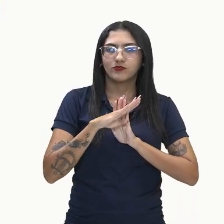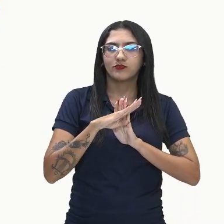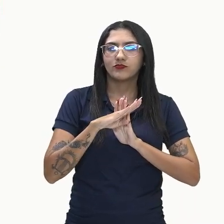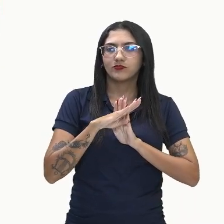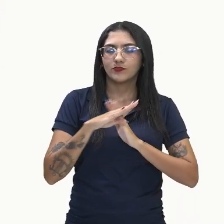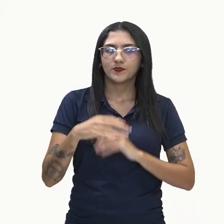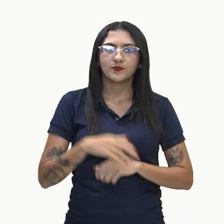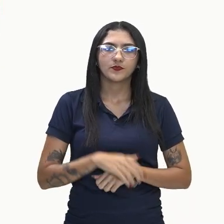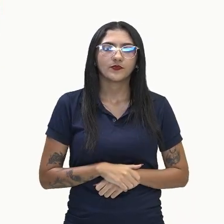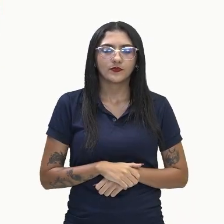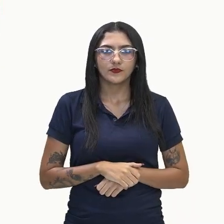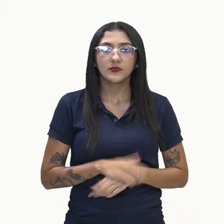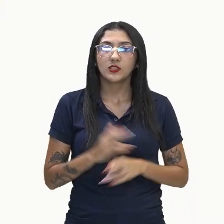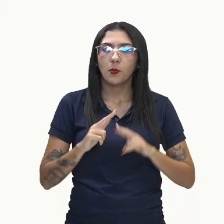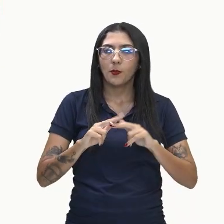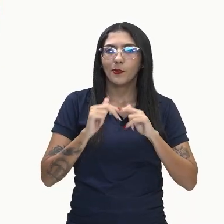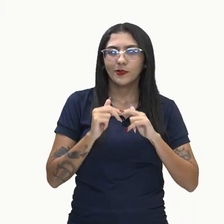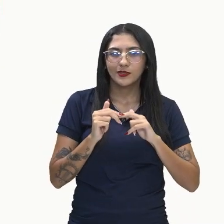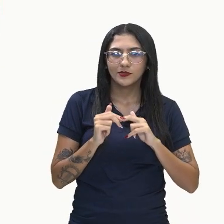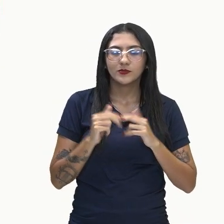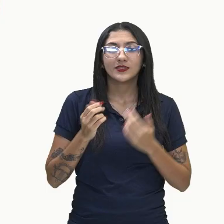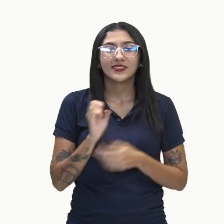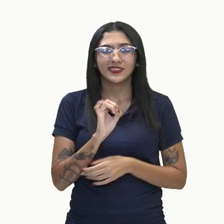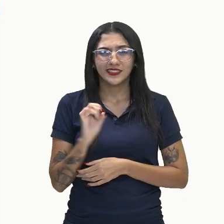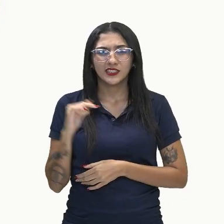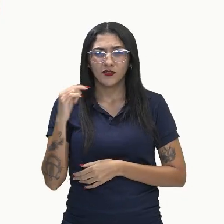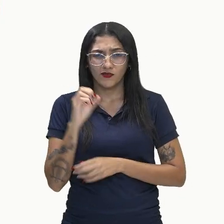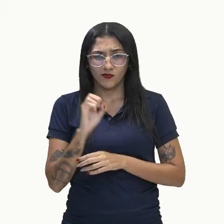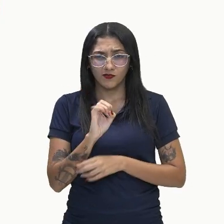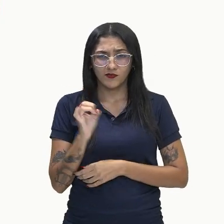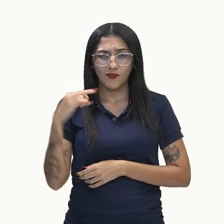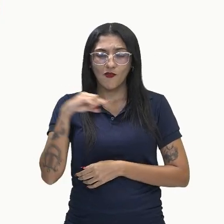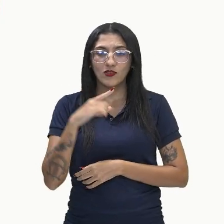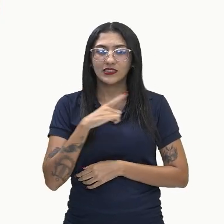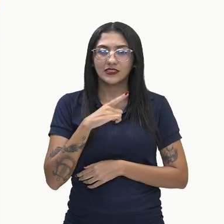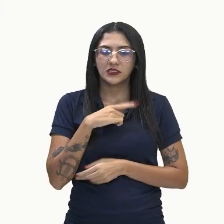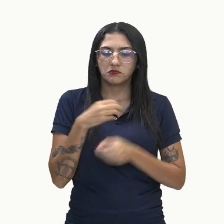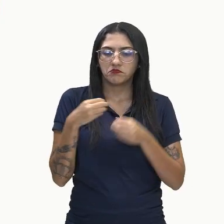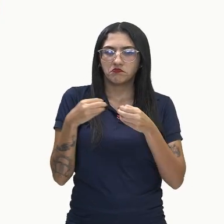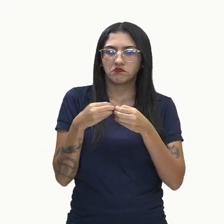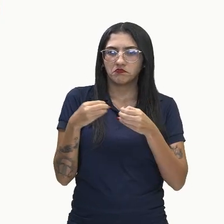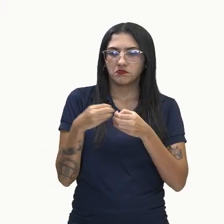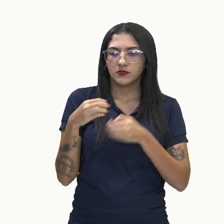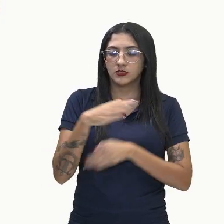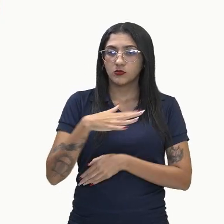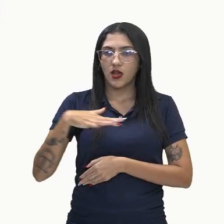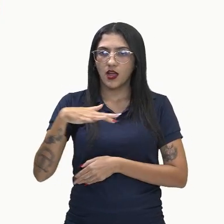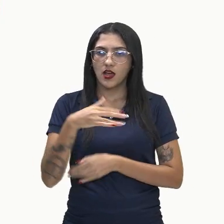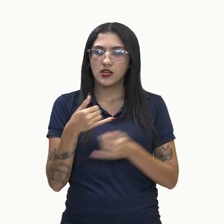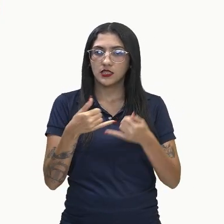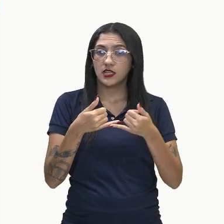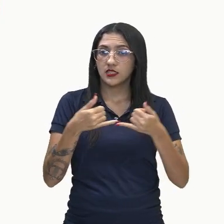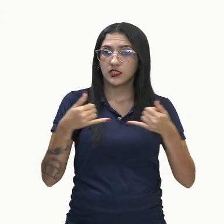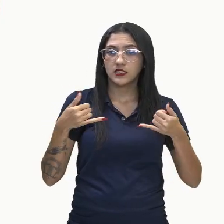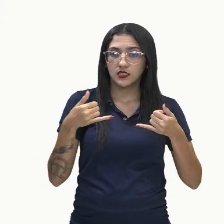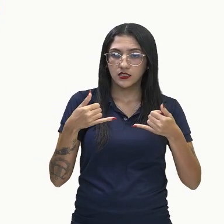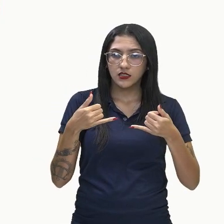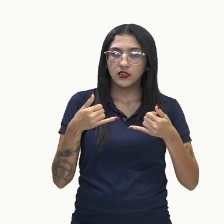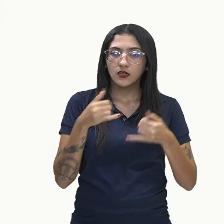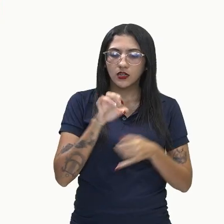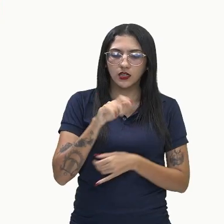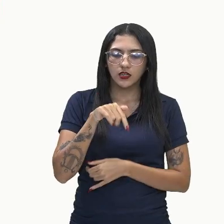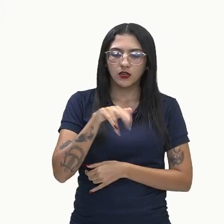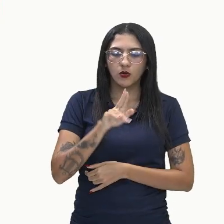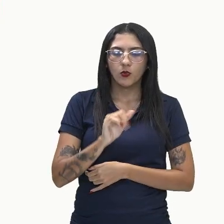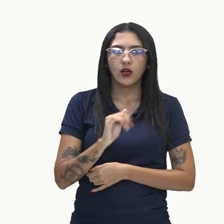isso que a gente fala, quanto mais próximo você está ali da linha do Equador, mais quente vai ser. Você